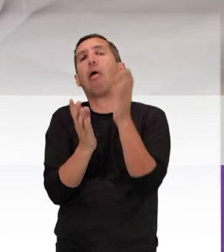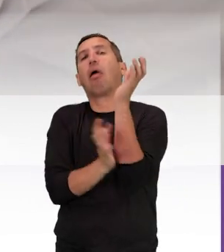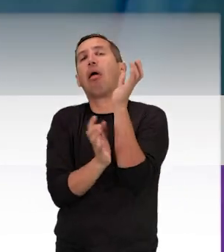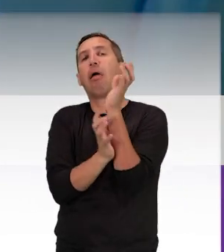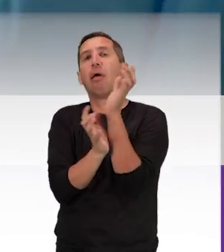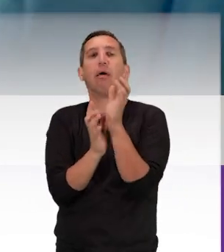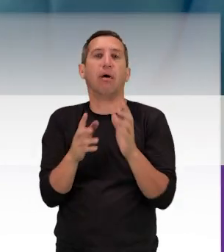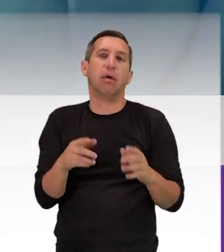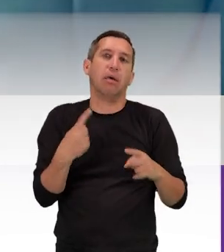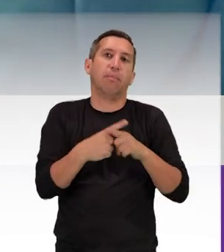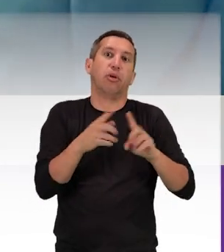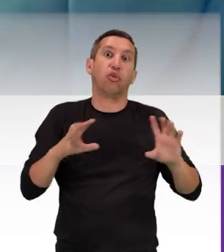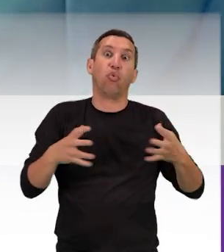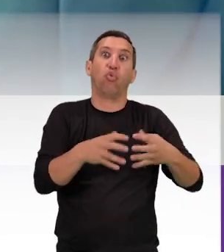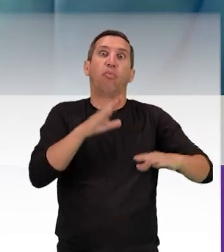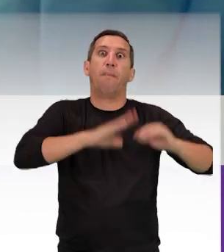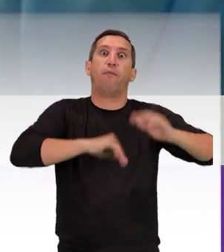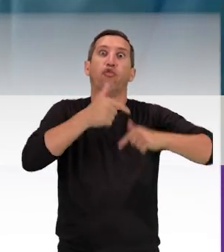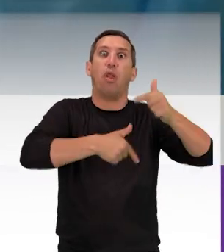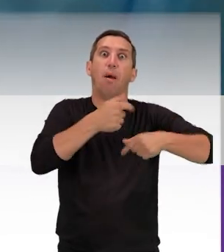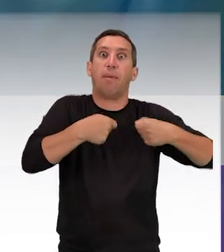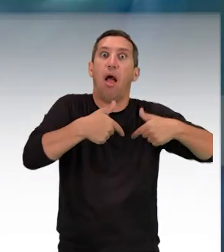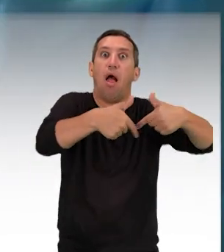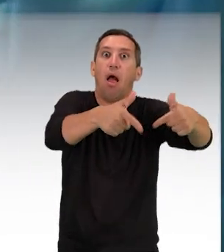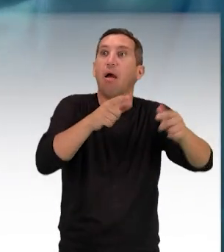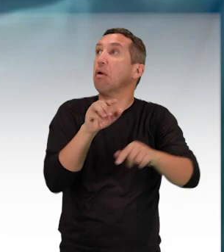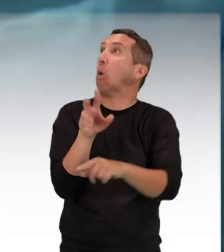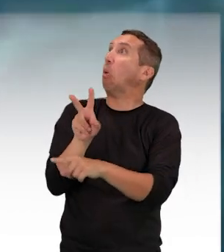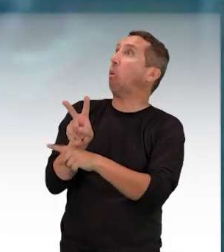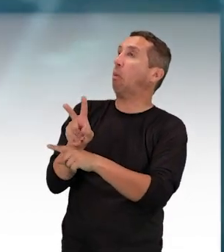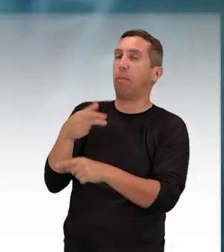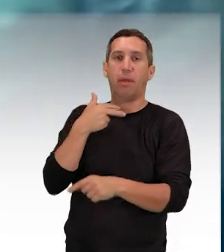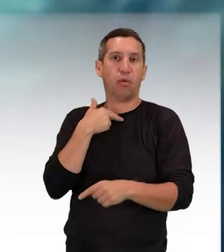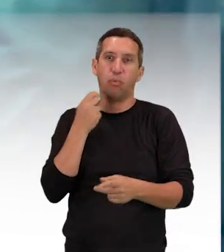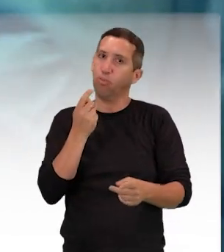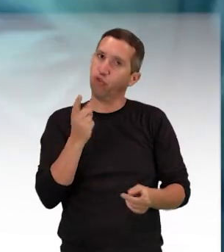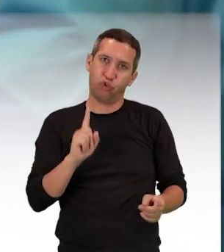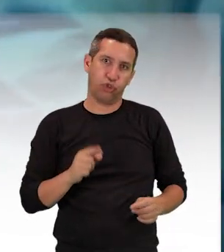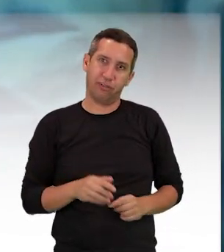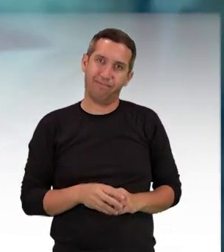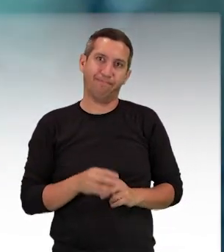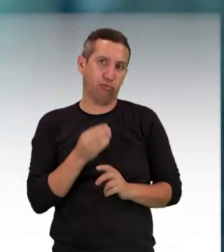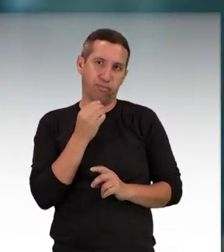paralisando os profissionais que atuavam na linha de frente da pandemia.